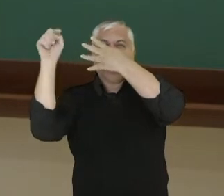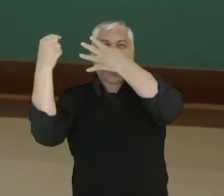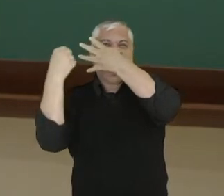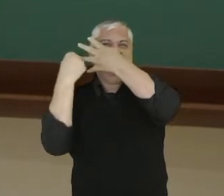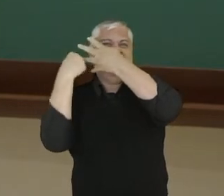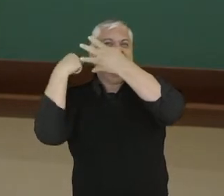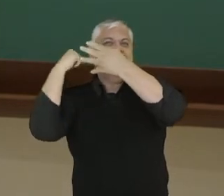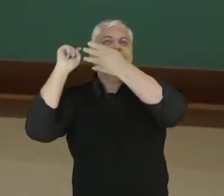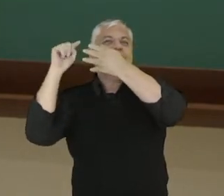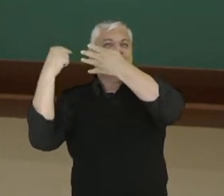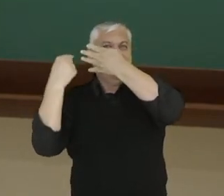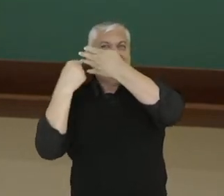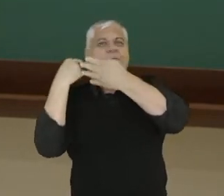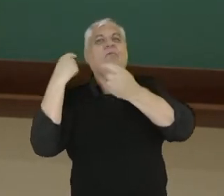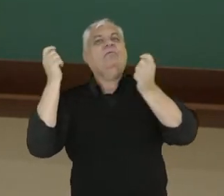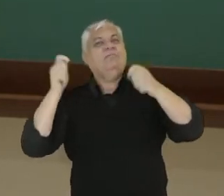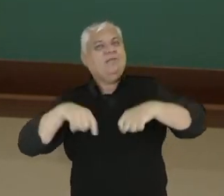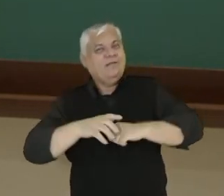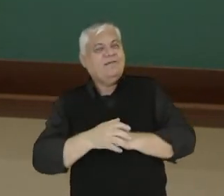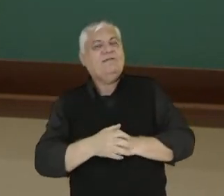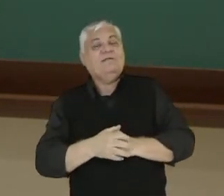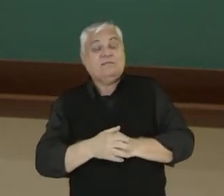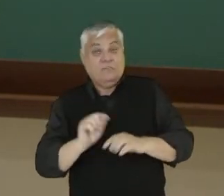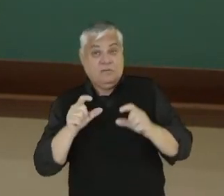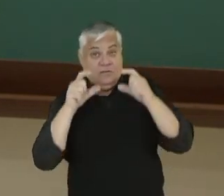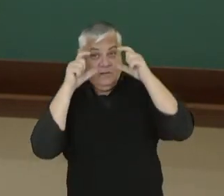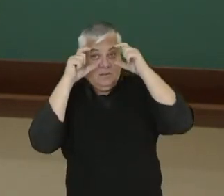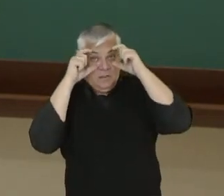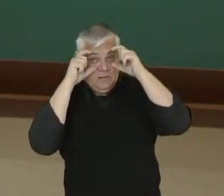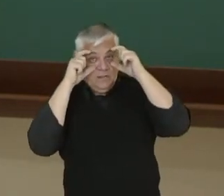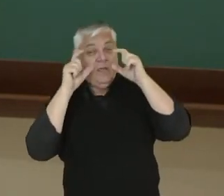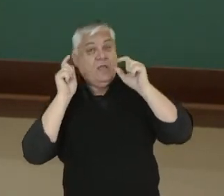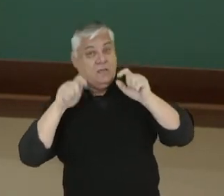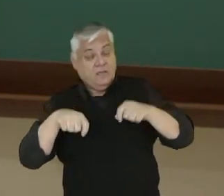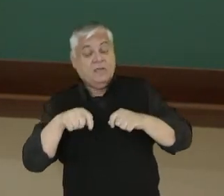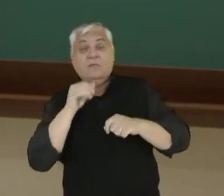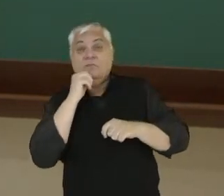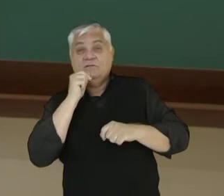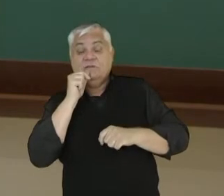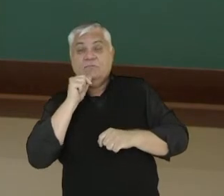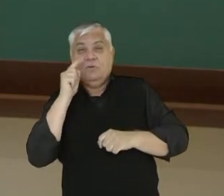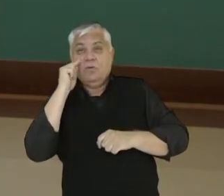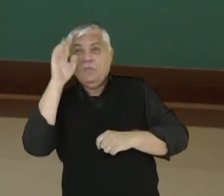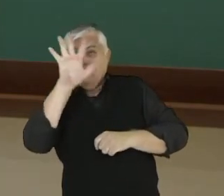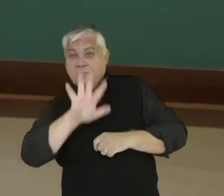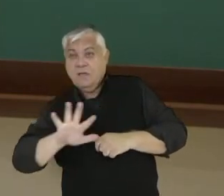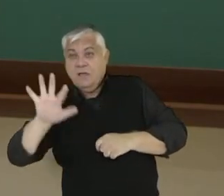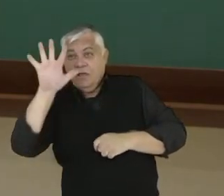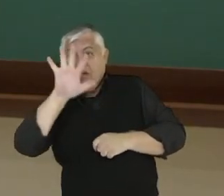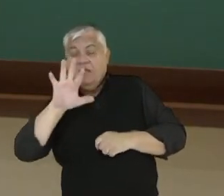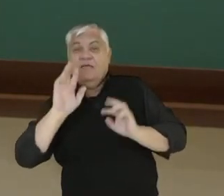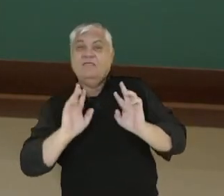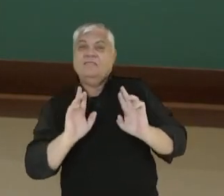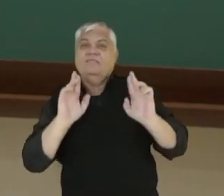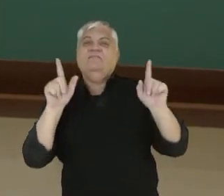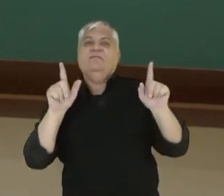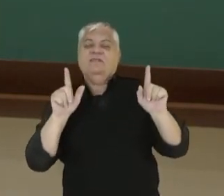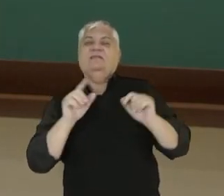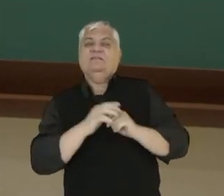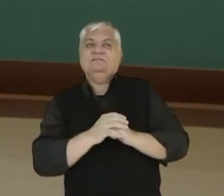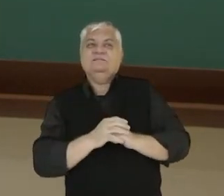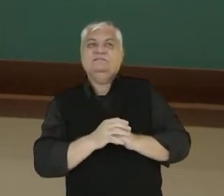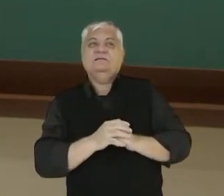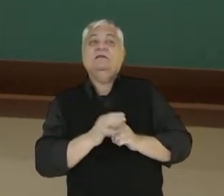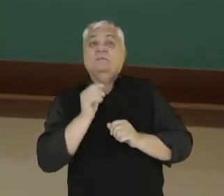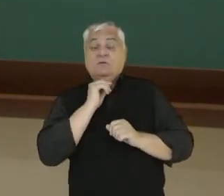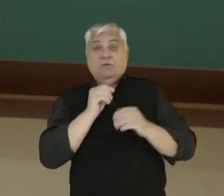a formação na imagem da lente, pessoal, na formação da imagem formada por uma lente, é o princípio da refração.